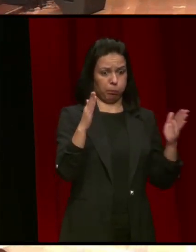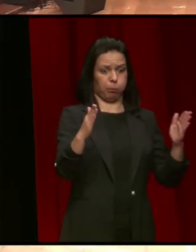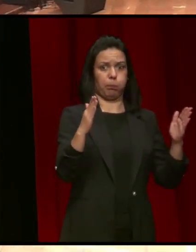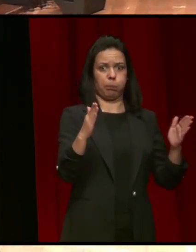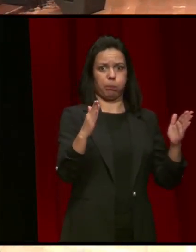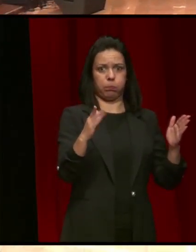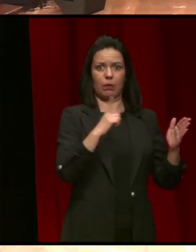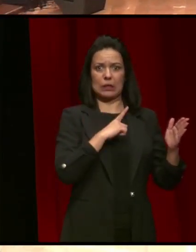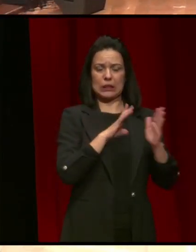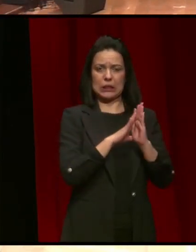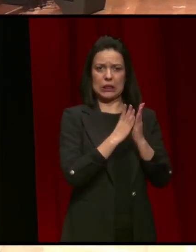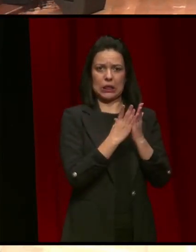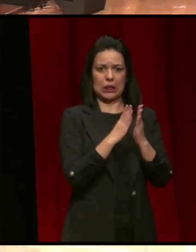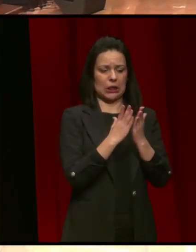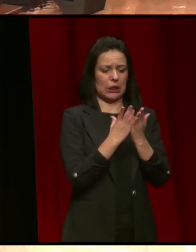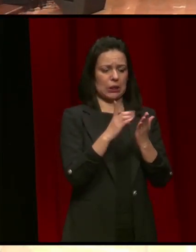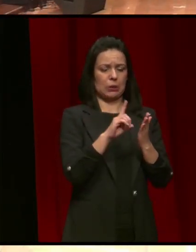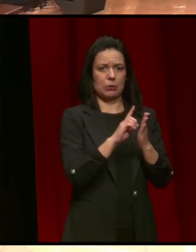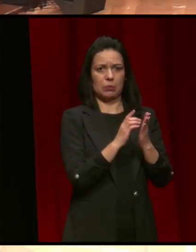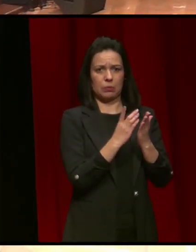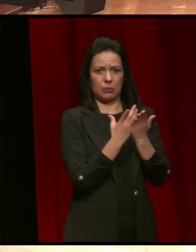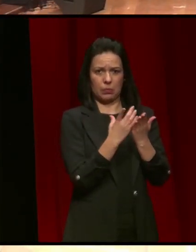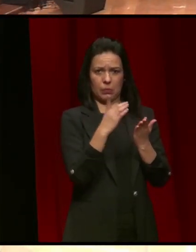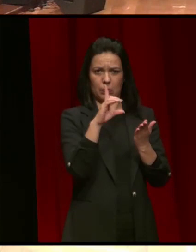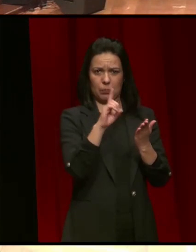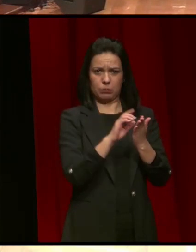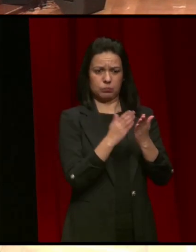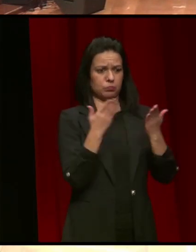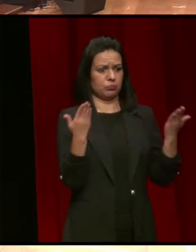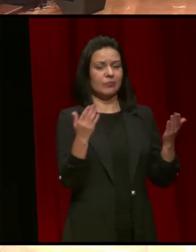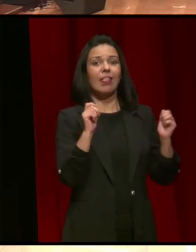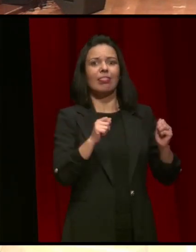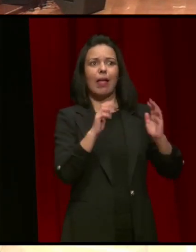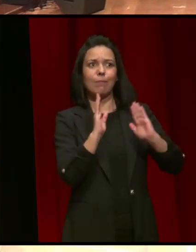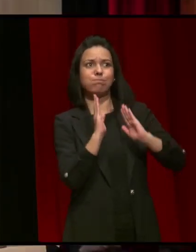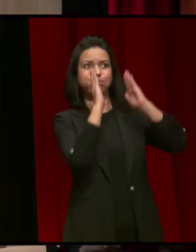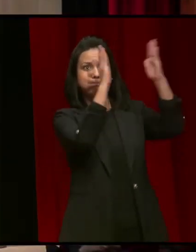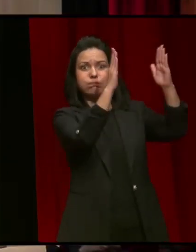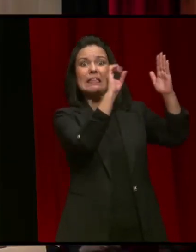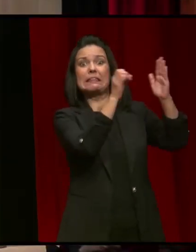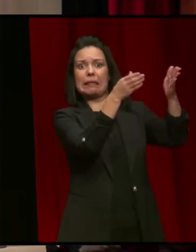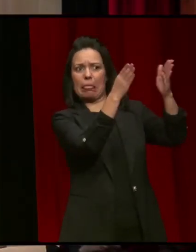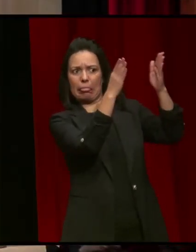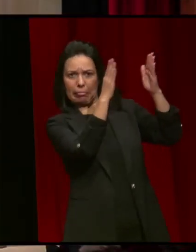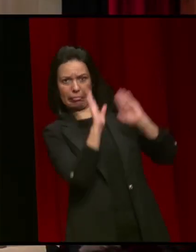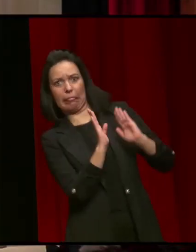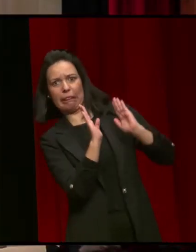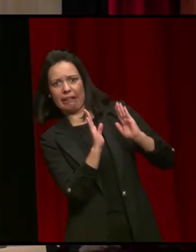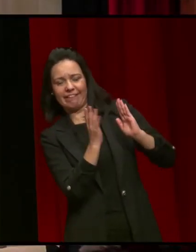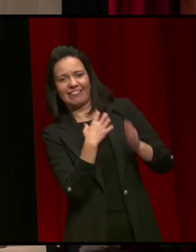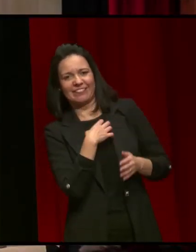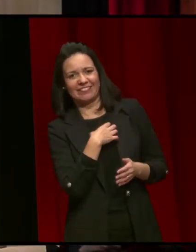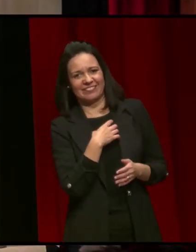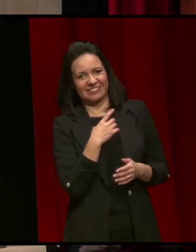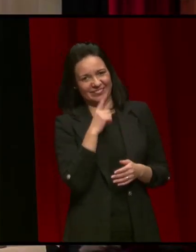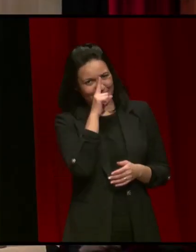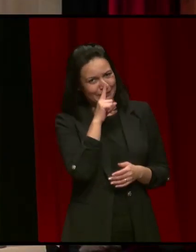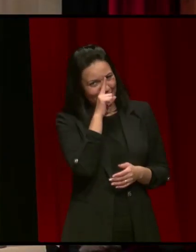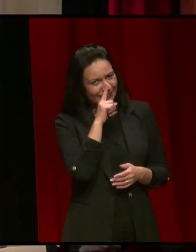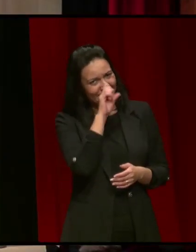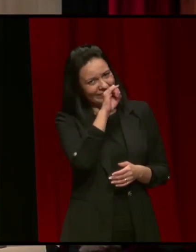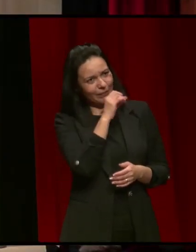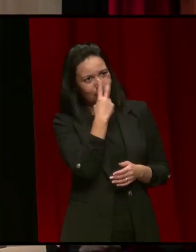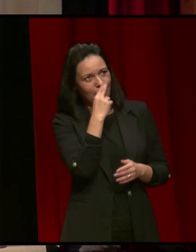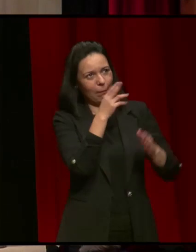tamanho, você quer na cabeça de você, mata. Não pode estar numa estante alta não, porque se ela quer de lá, ela acaba com você. É uma bíblia da vida e da morte, assim,